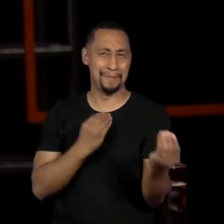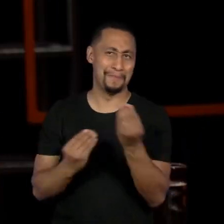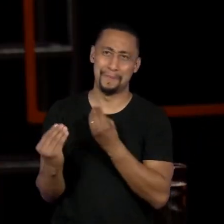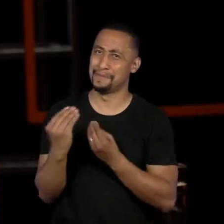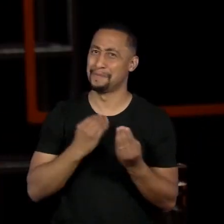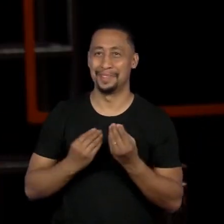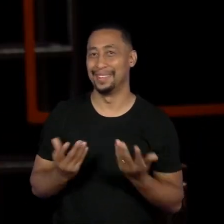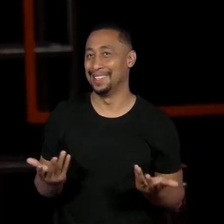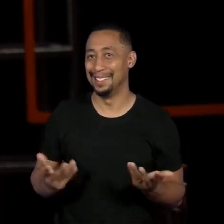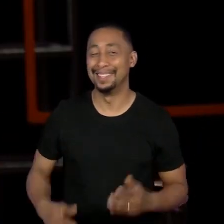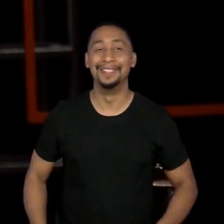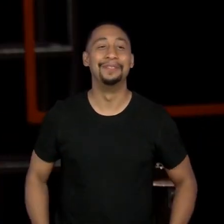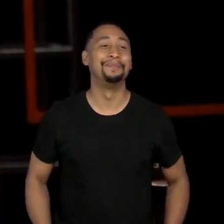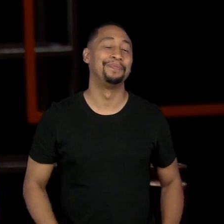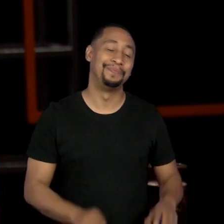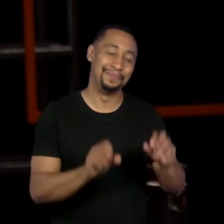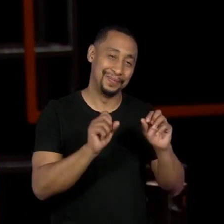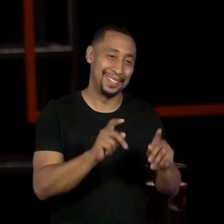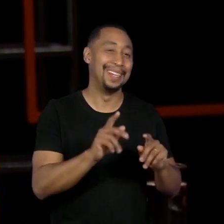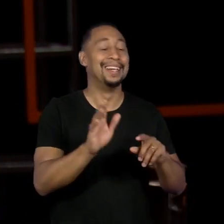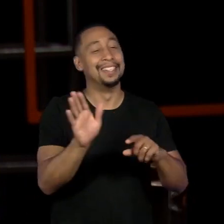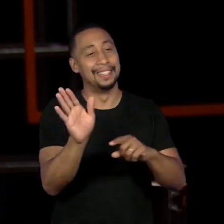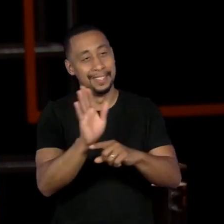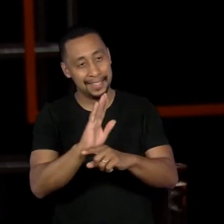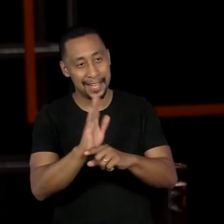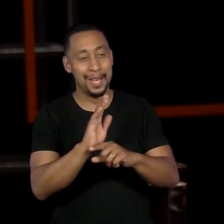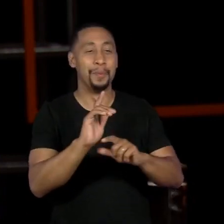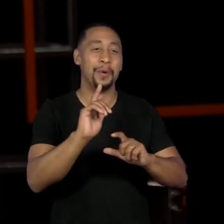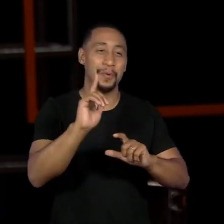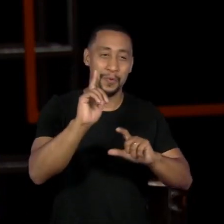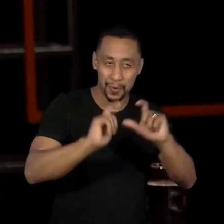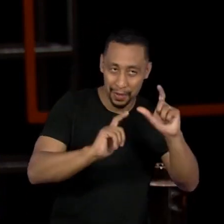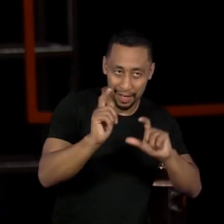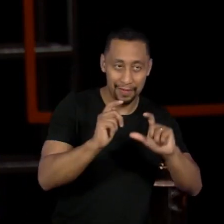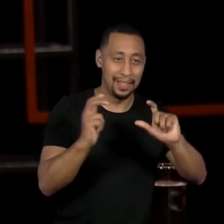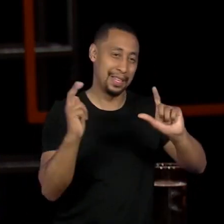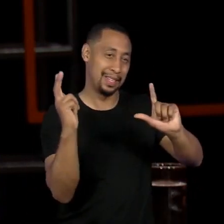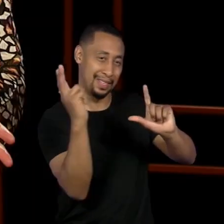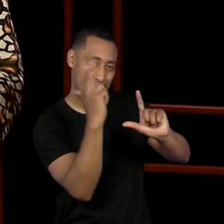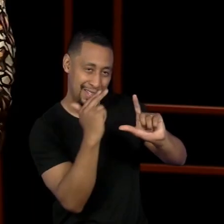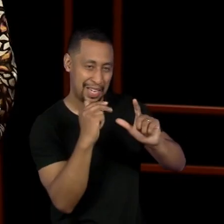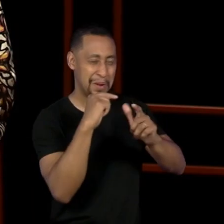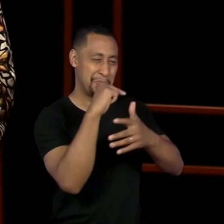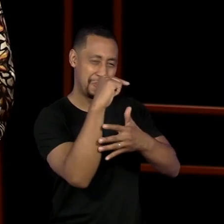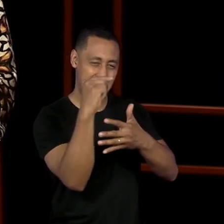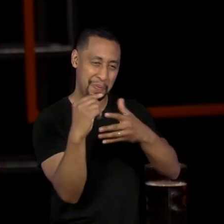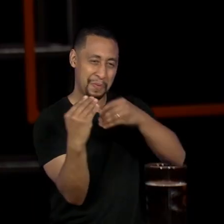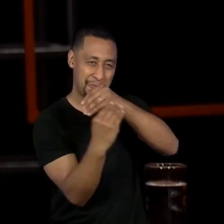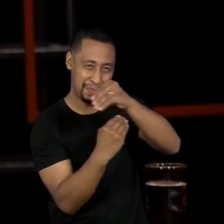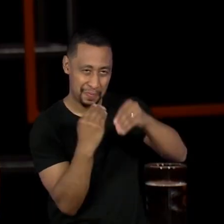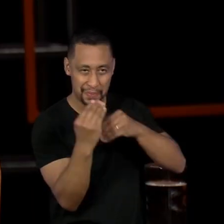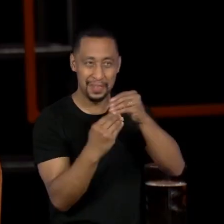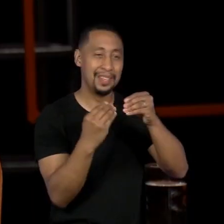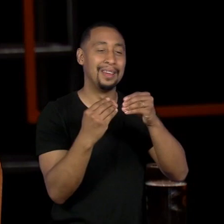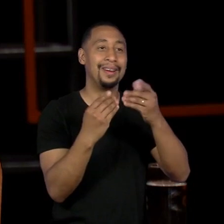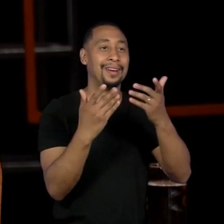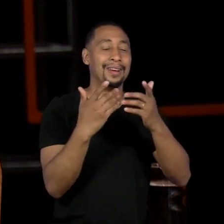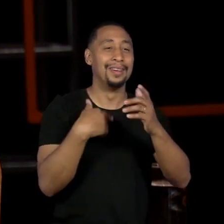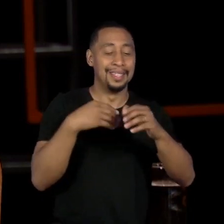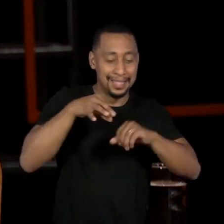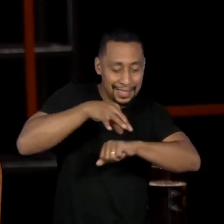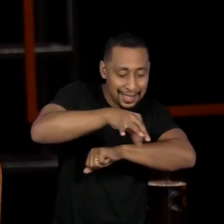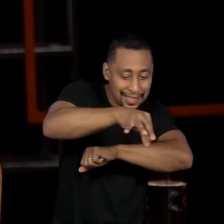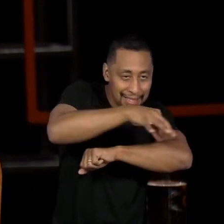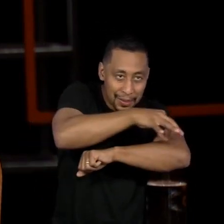bem. Cinema, fotografia, design gráfico, arquitetura, princesa. Mas, no fim, a sua opção foi